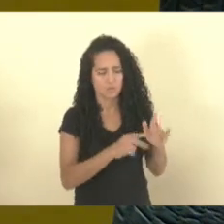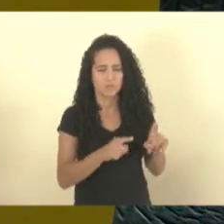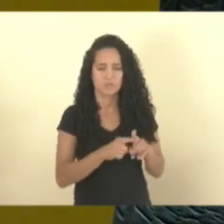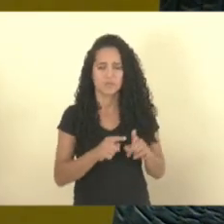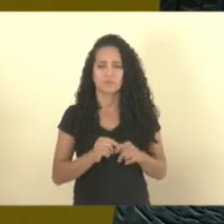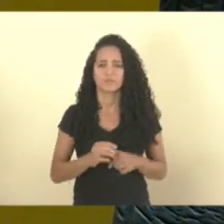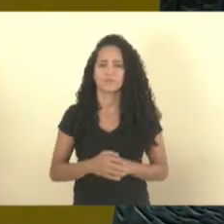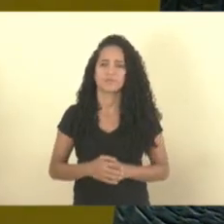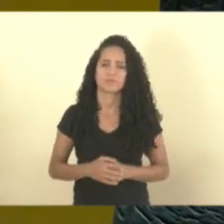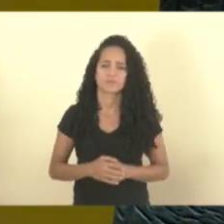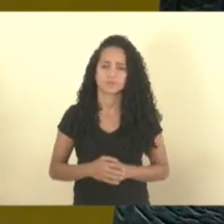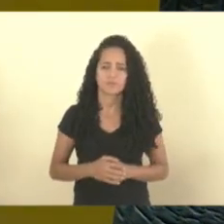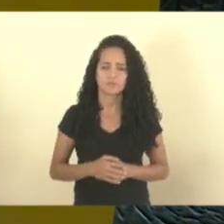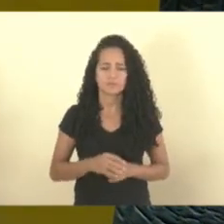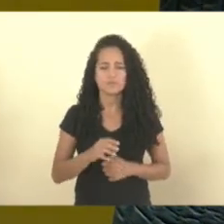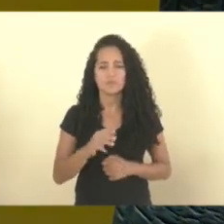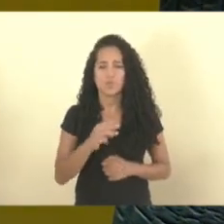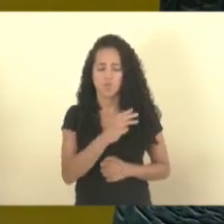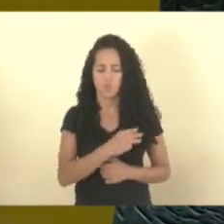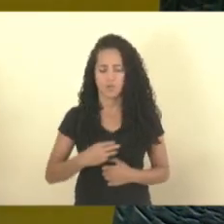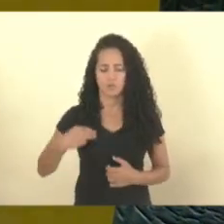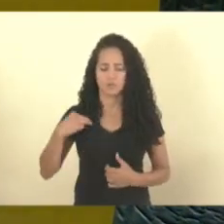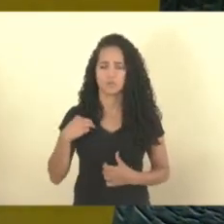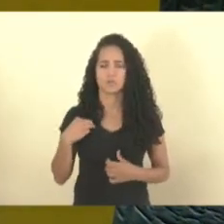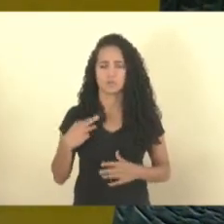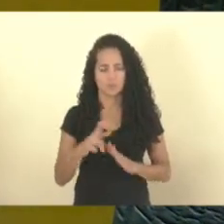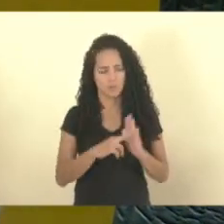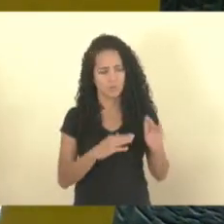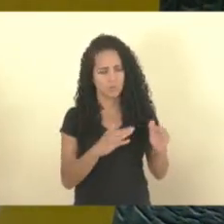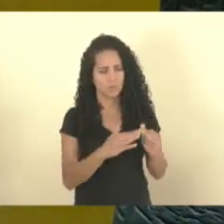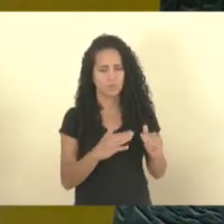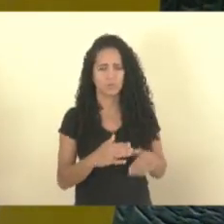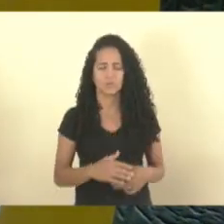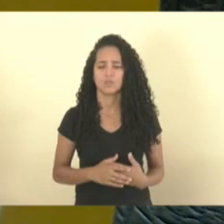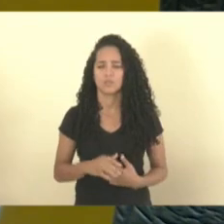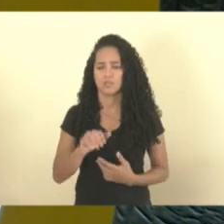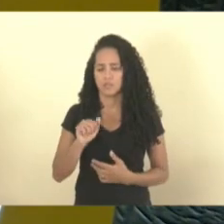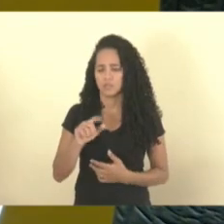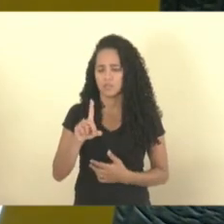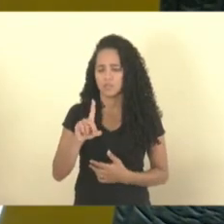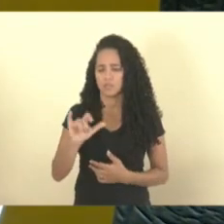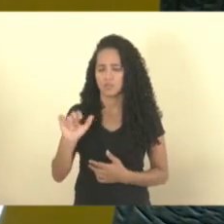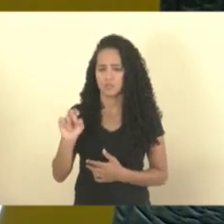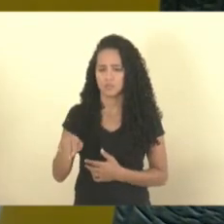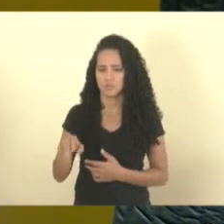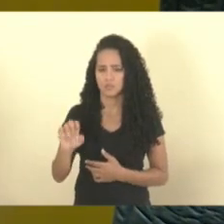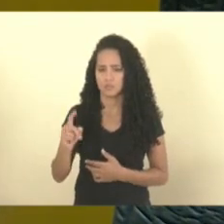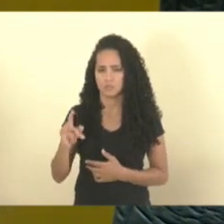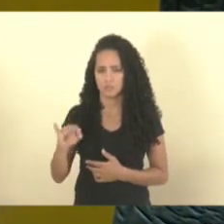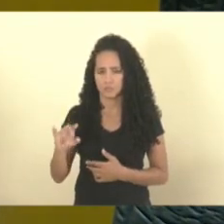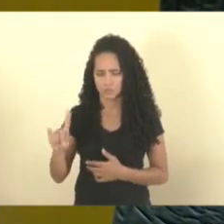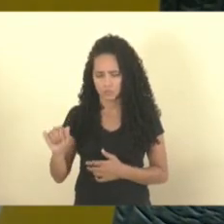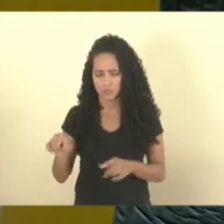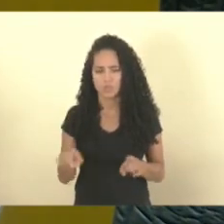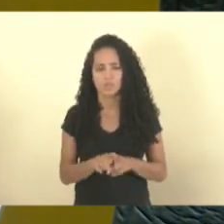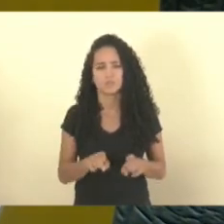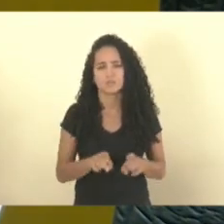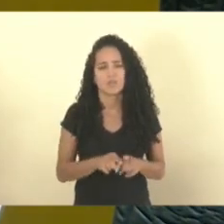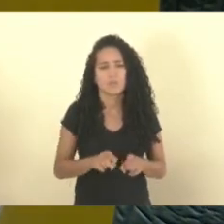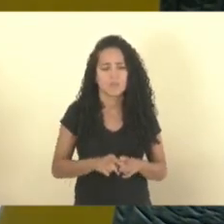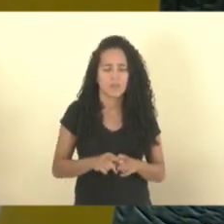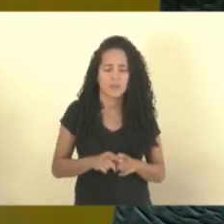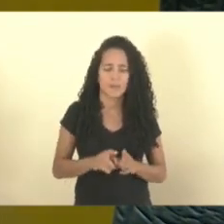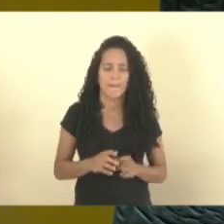Deputado Coronel Wellington, com o relator. Deputado Adilson Espíndola, com o relator. Deputado Mazinho dos